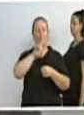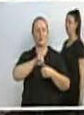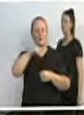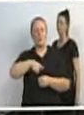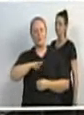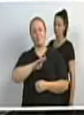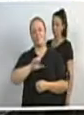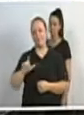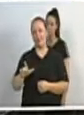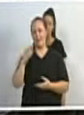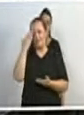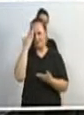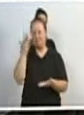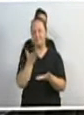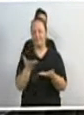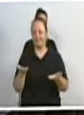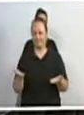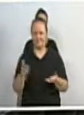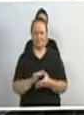Obrigado.